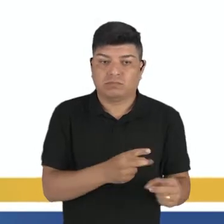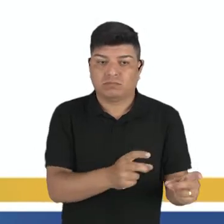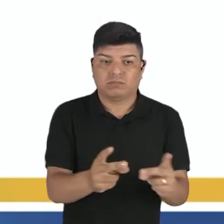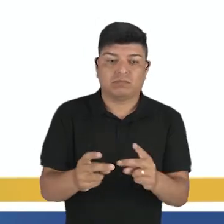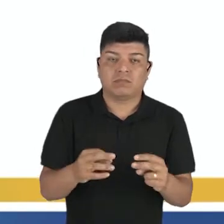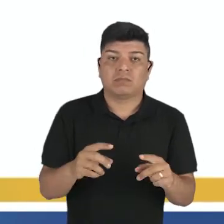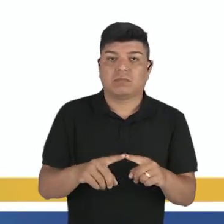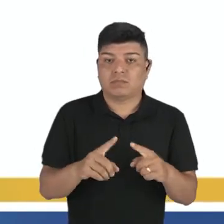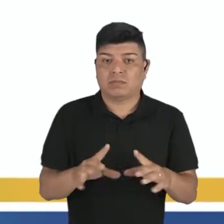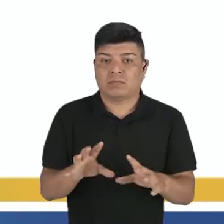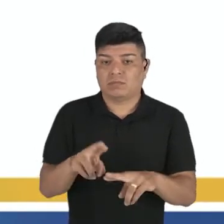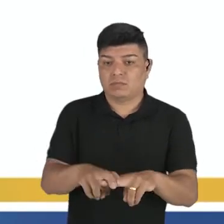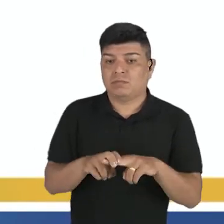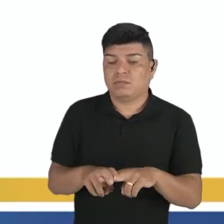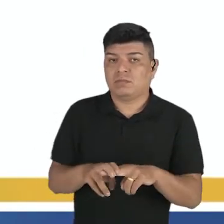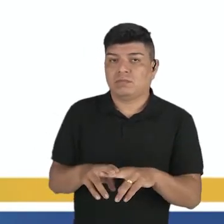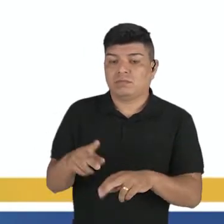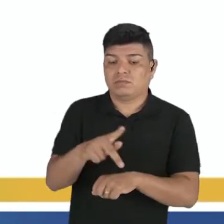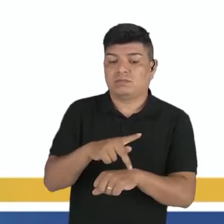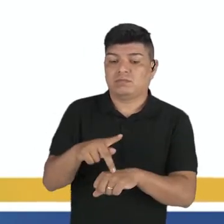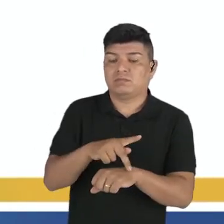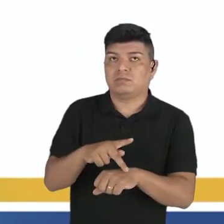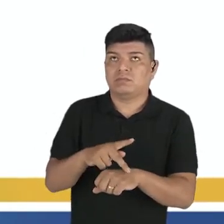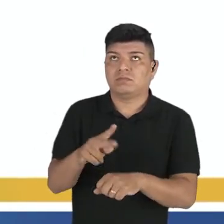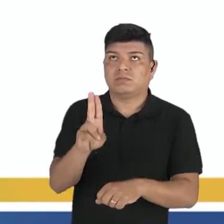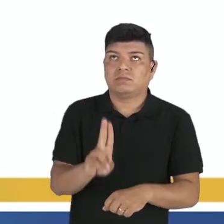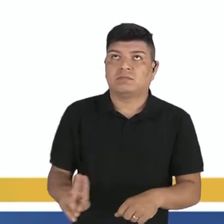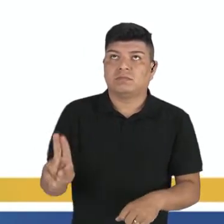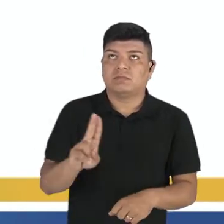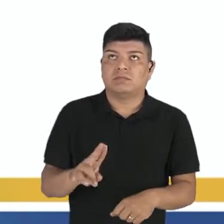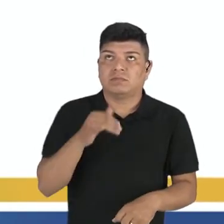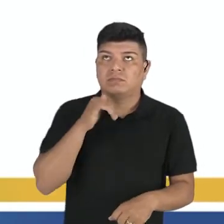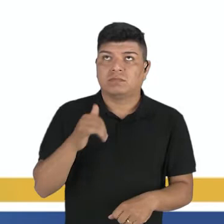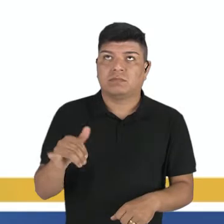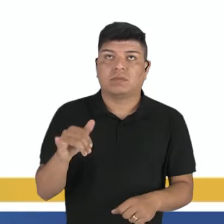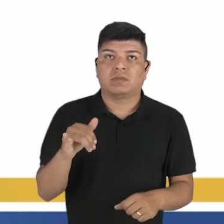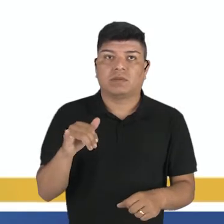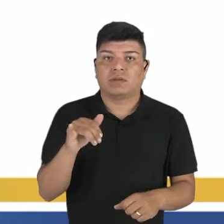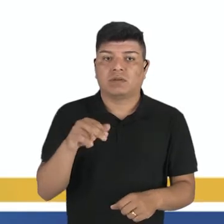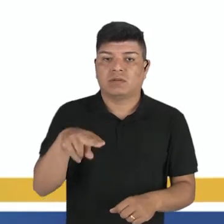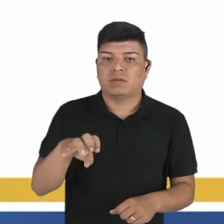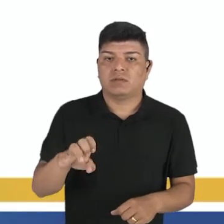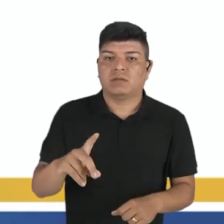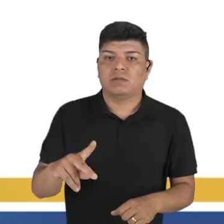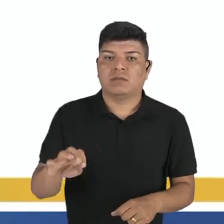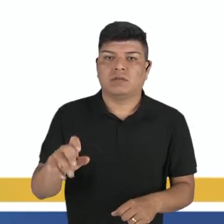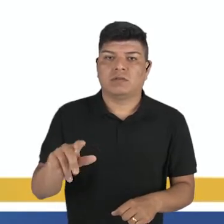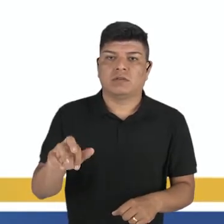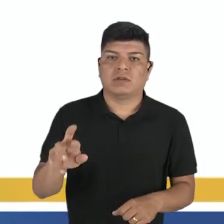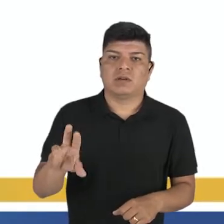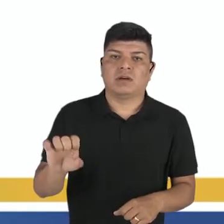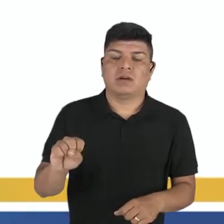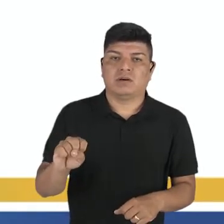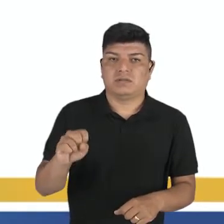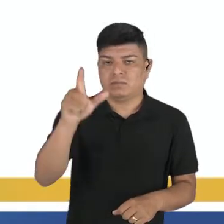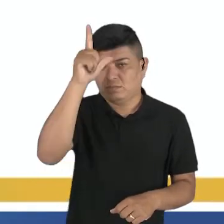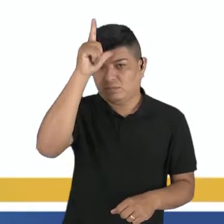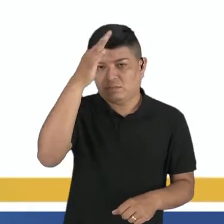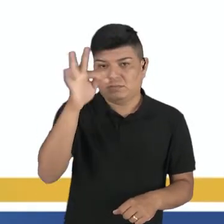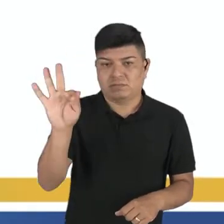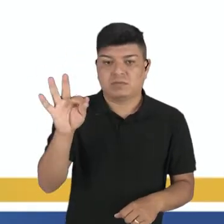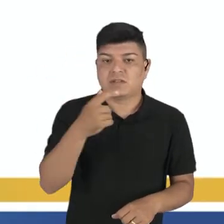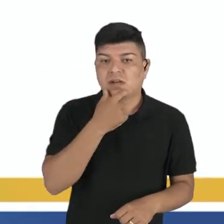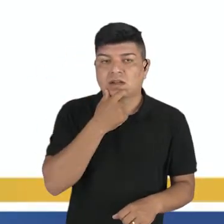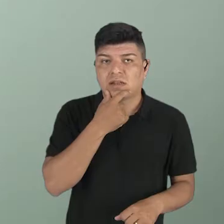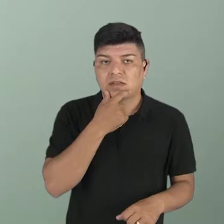demanda. Então, esses países começaram a investir em usinas hidrelétricas e nucleares, no caso, Alemanha, França e Inglaterra,